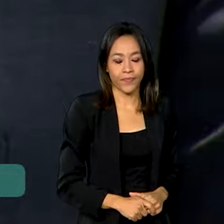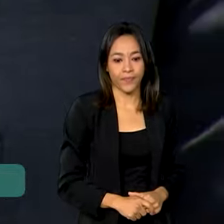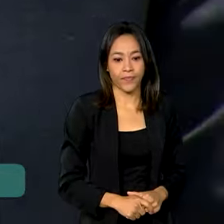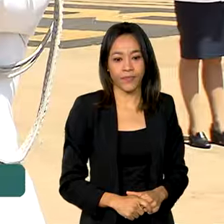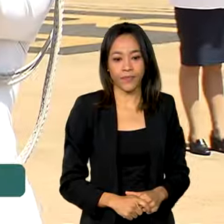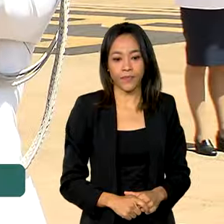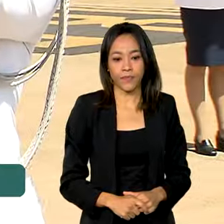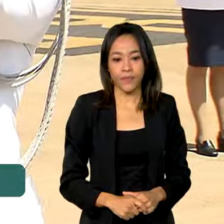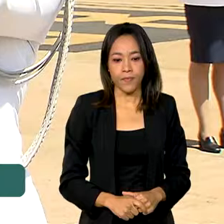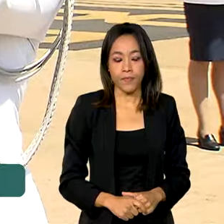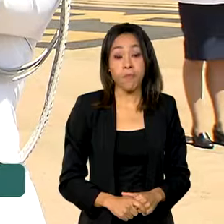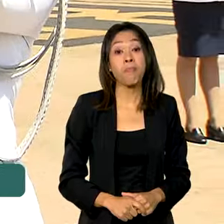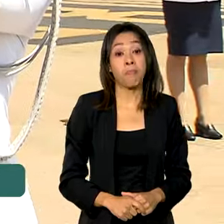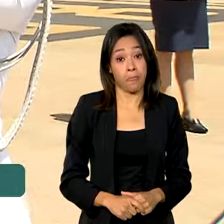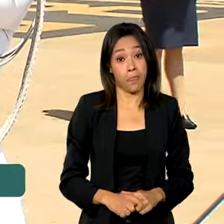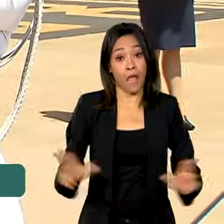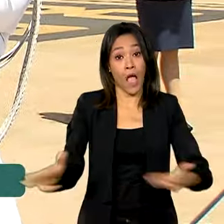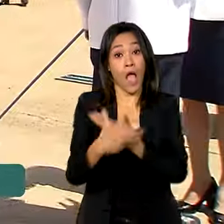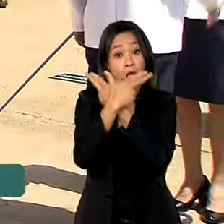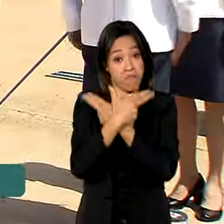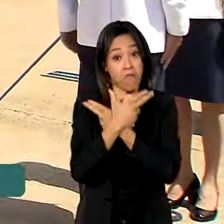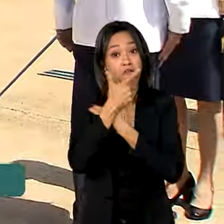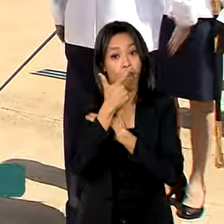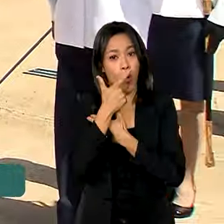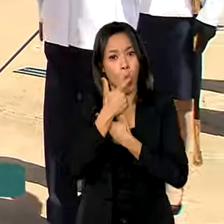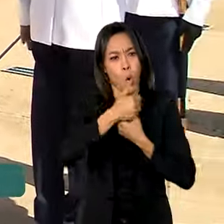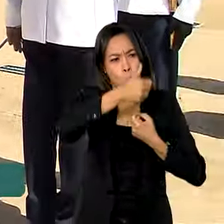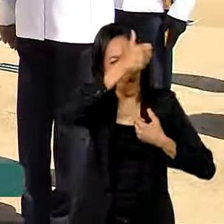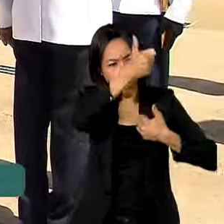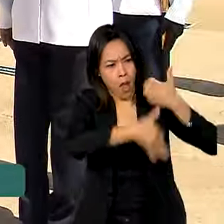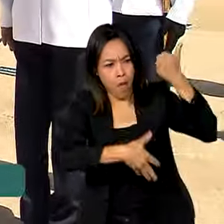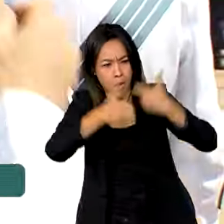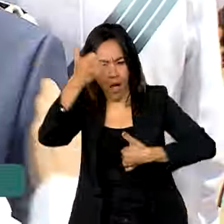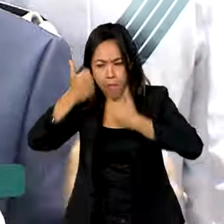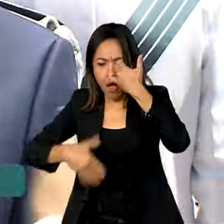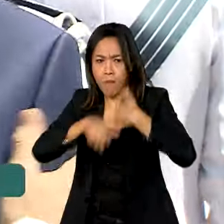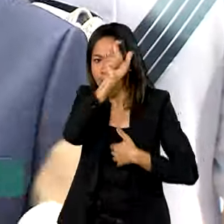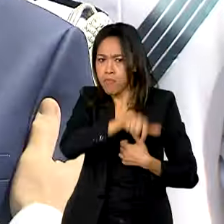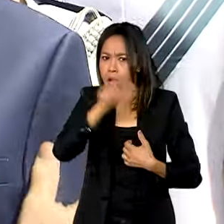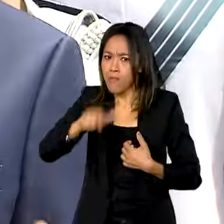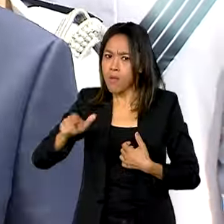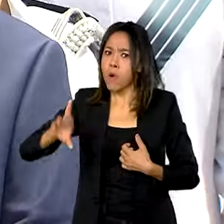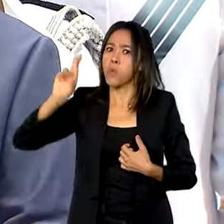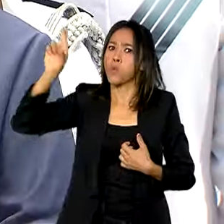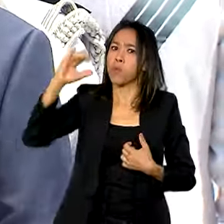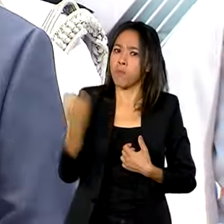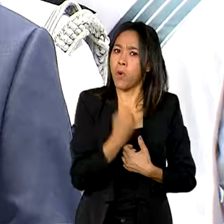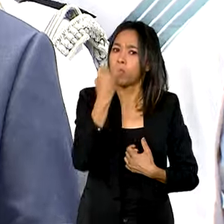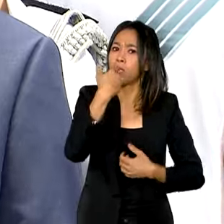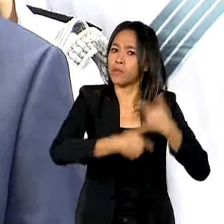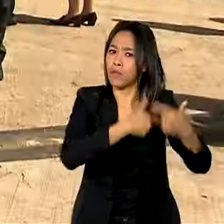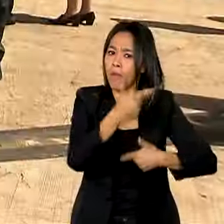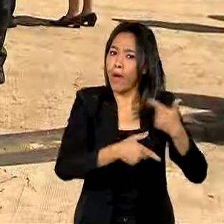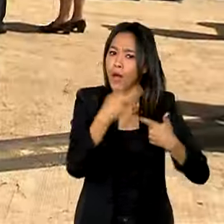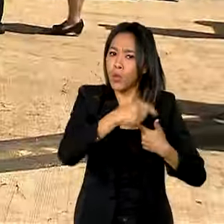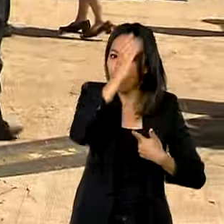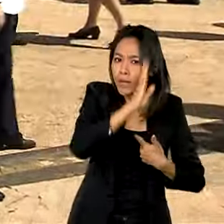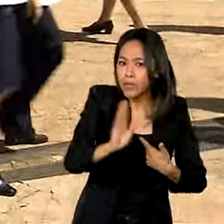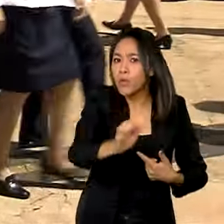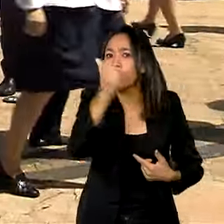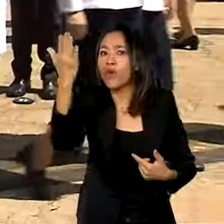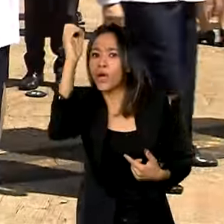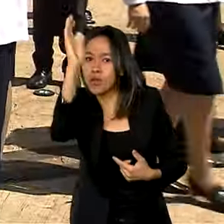aeronáutico a Fabi destacou o trabalho de personalidades e instituições tanto nacionais quanto estrangeir que